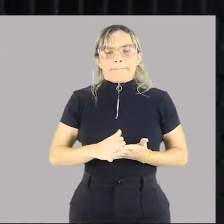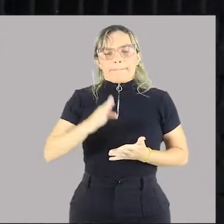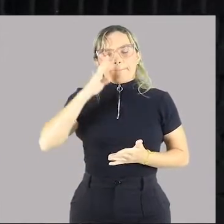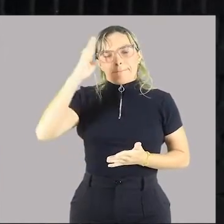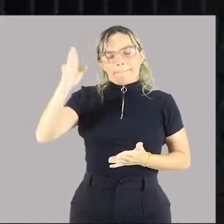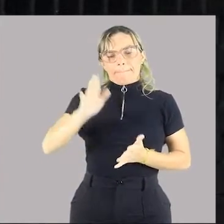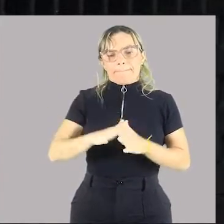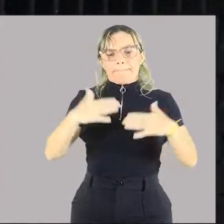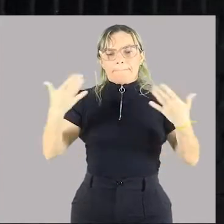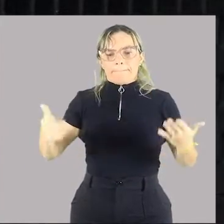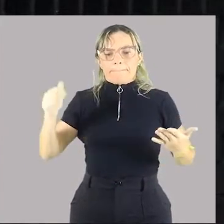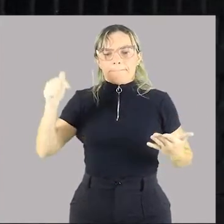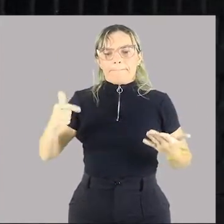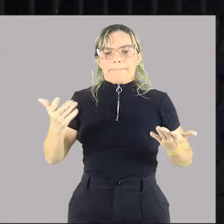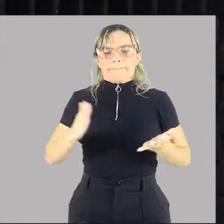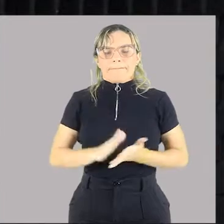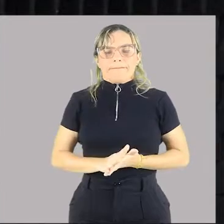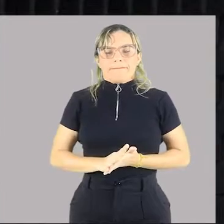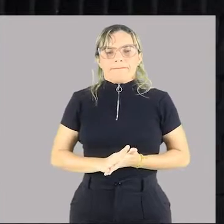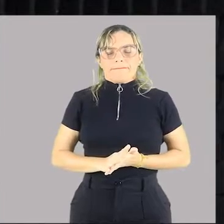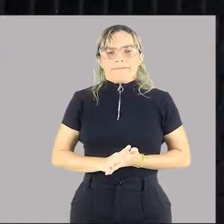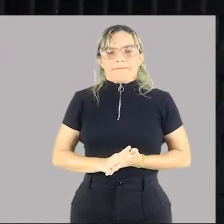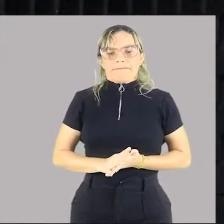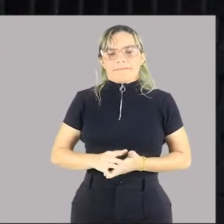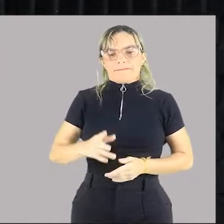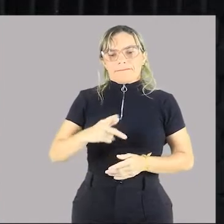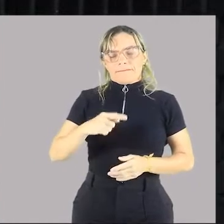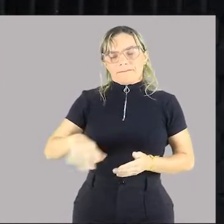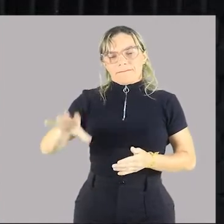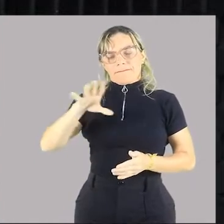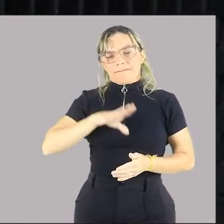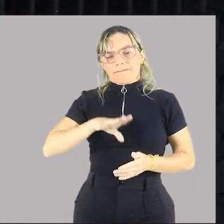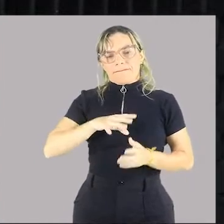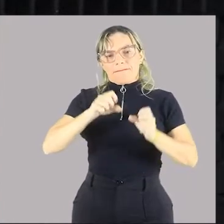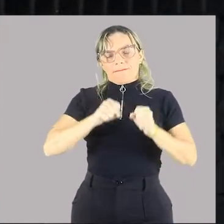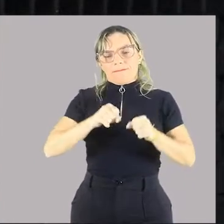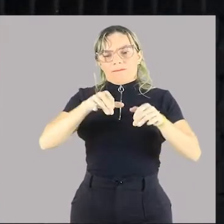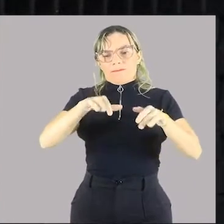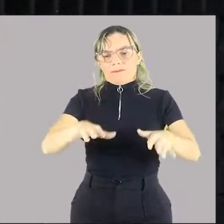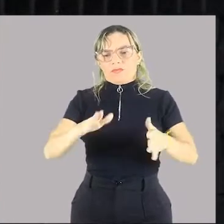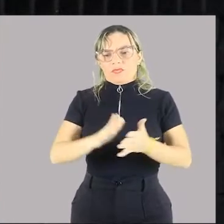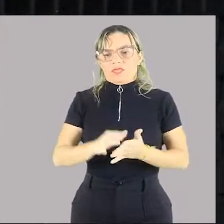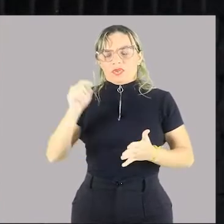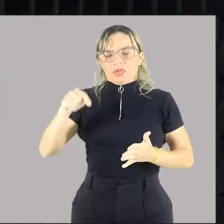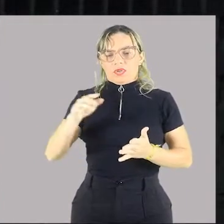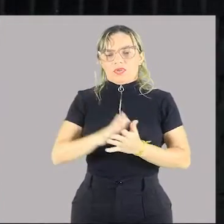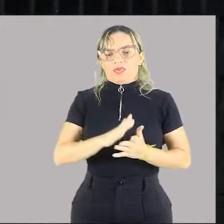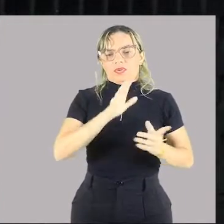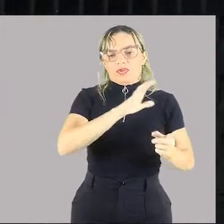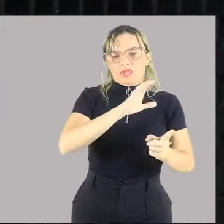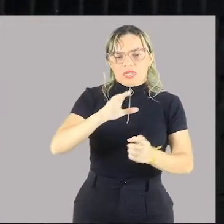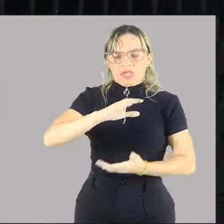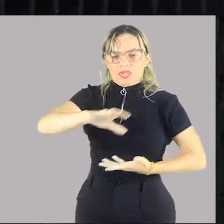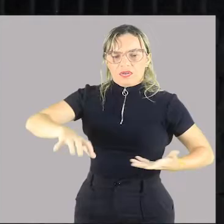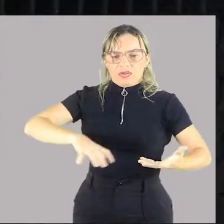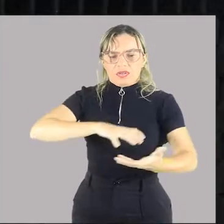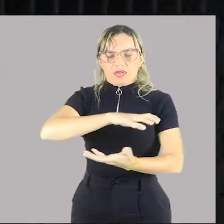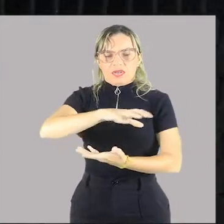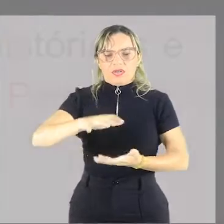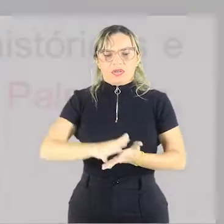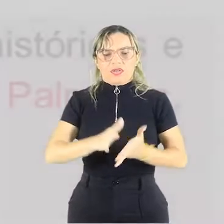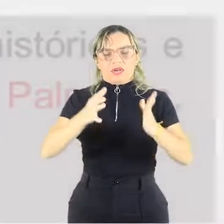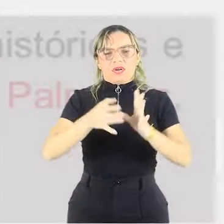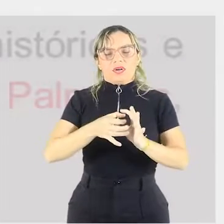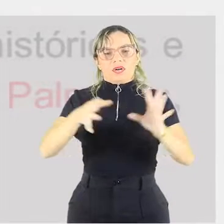Observa-se que o desenvolvimento da escravidão, ele foi também reflexo das revoluções liberais.